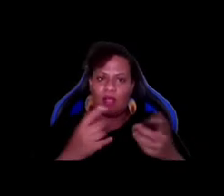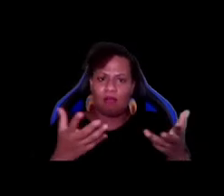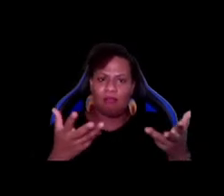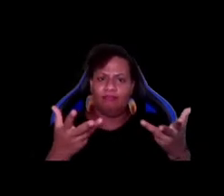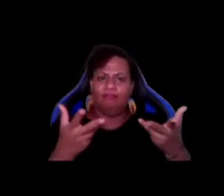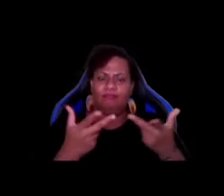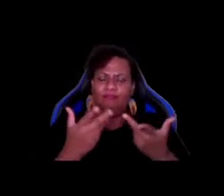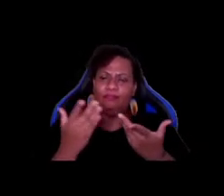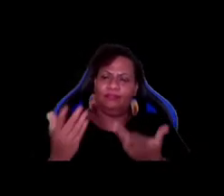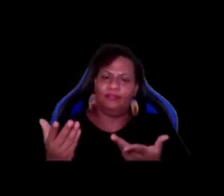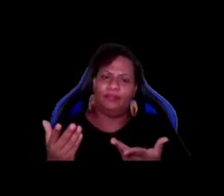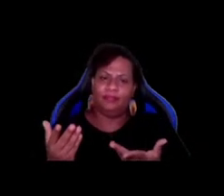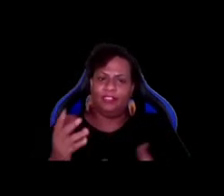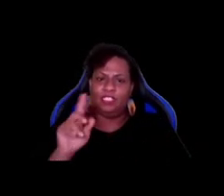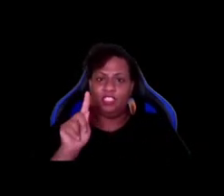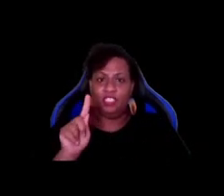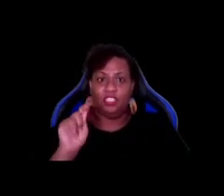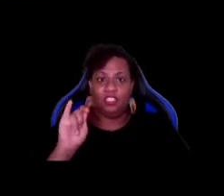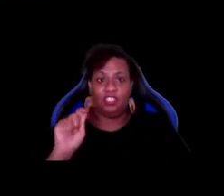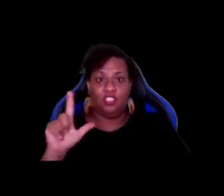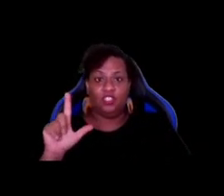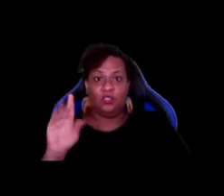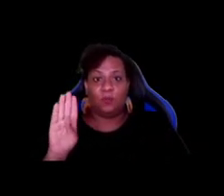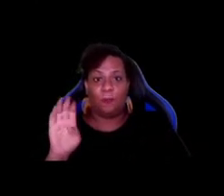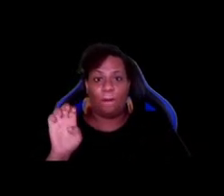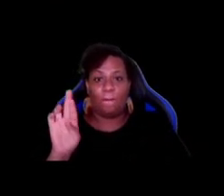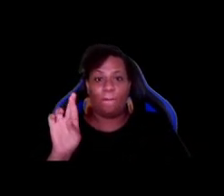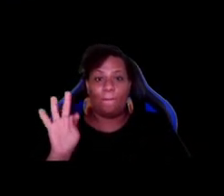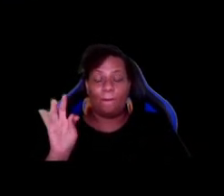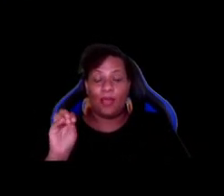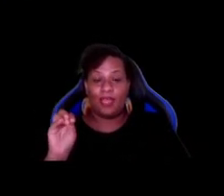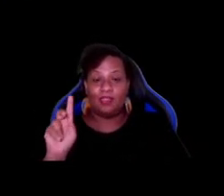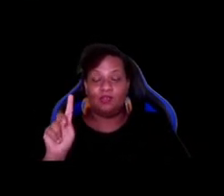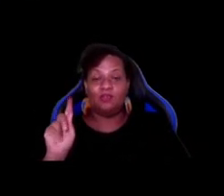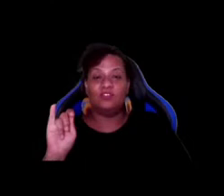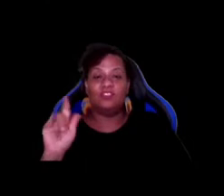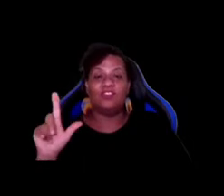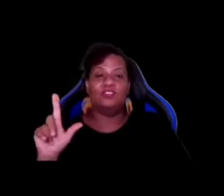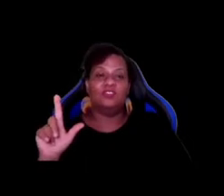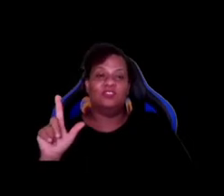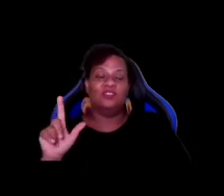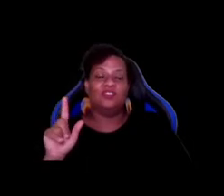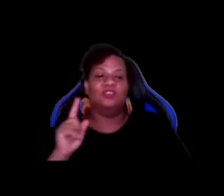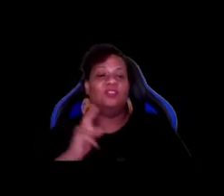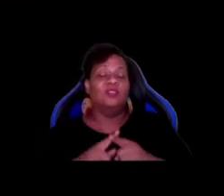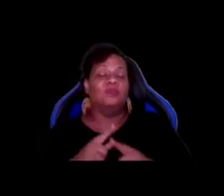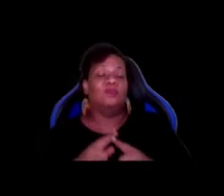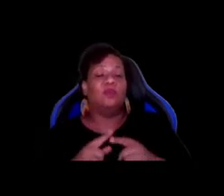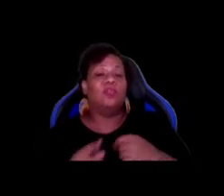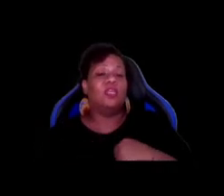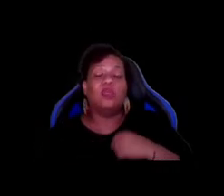extraordinário como eu, o Gil, ter feito. Ah, porque teve uma coisa também que